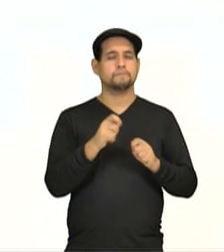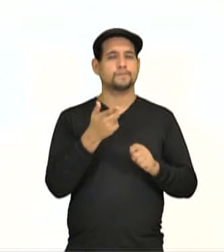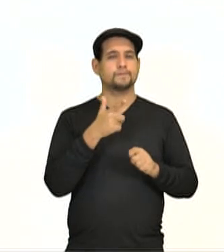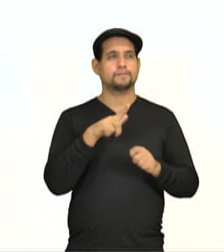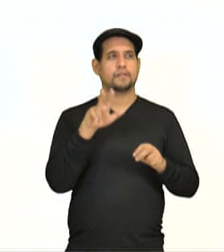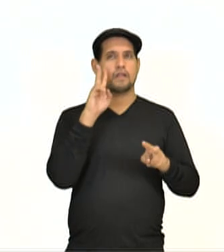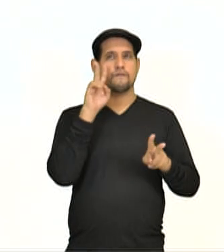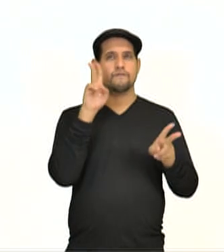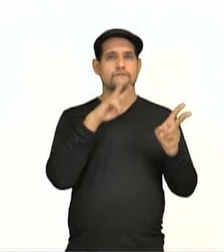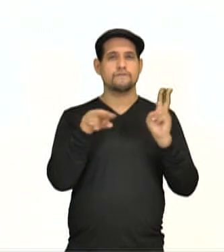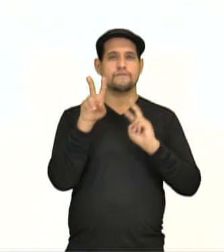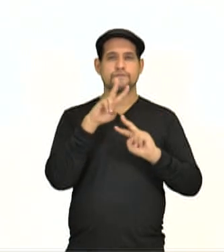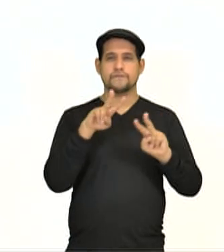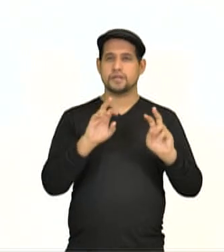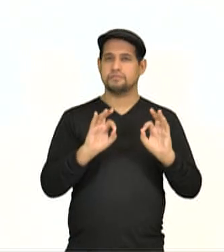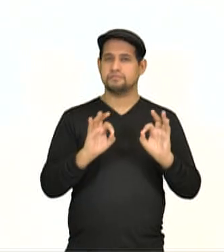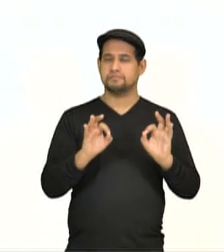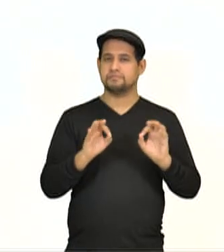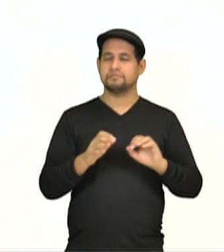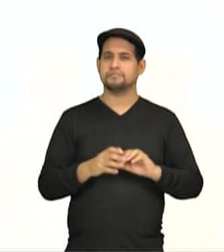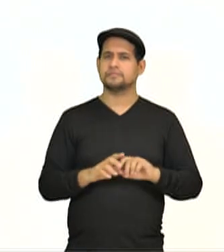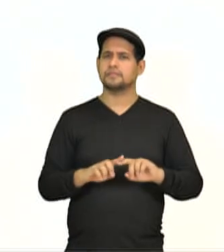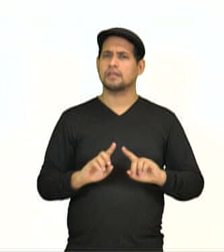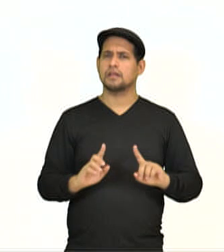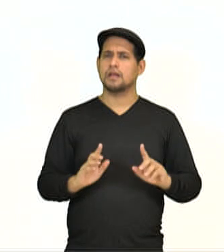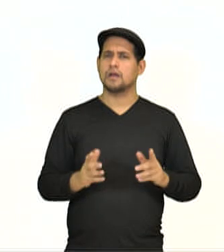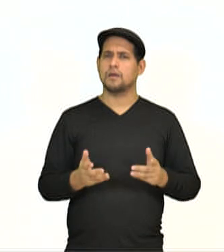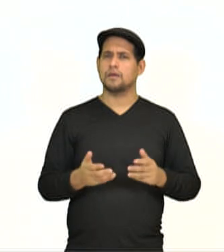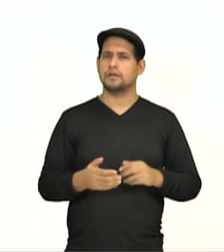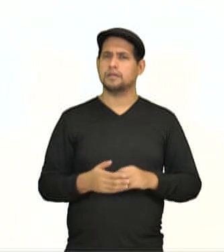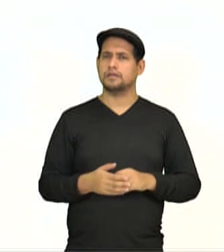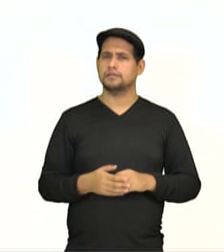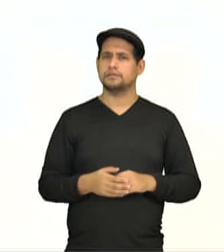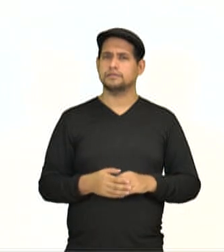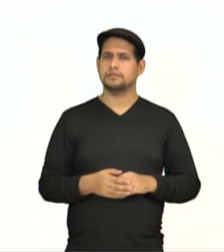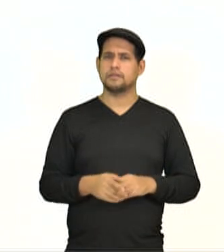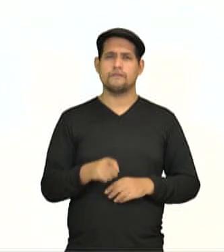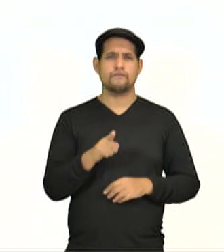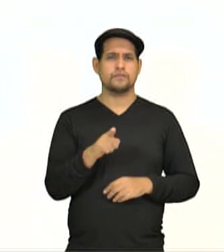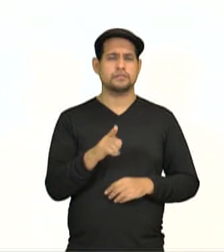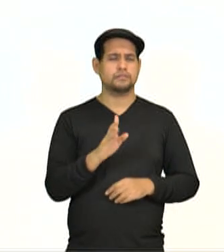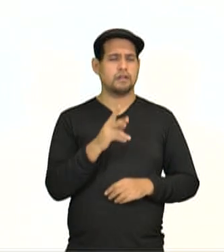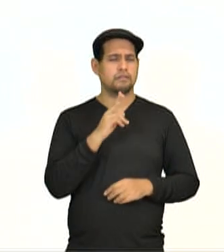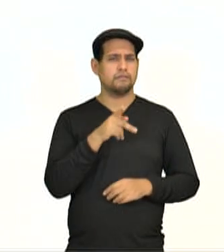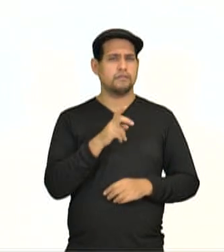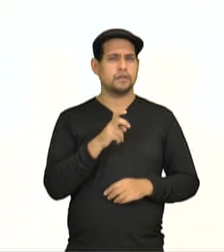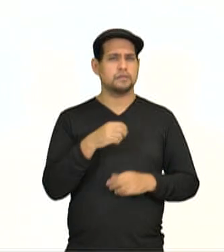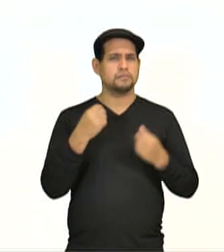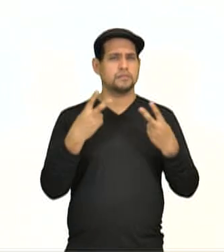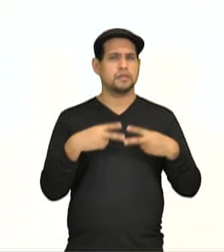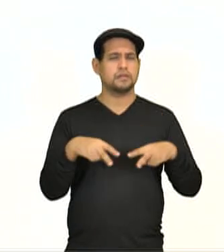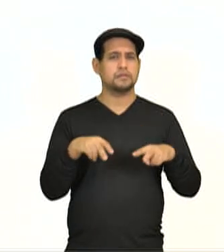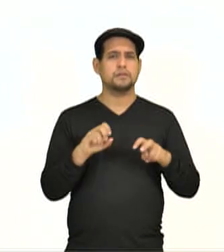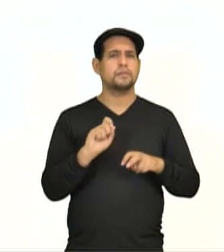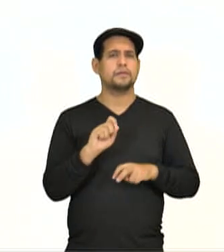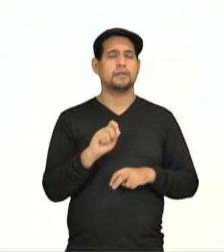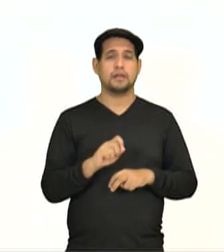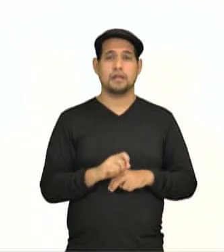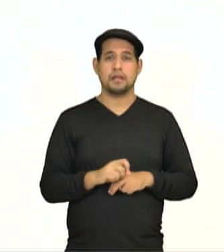consiga visualizar muito bem. Agora, você já ouviu, sim, você já ouviu falar sobre